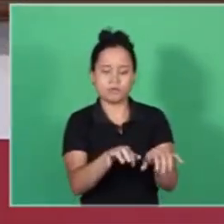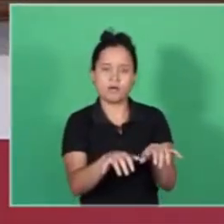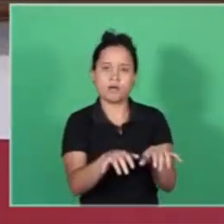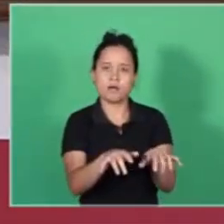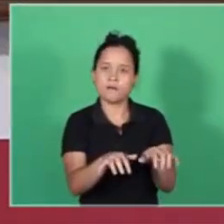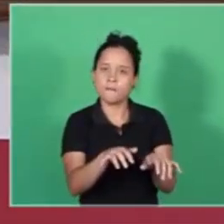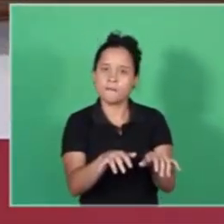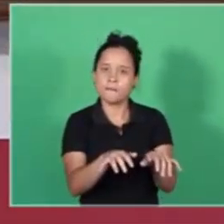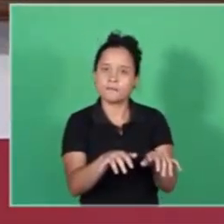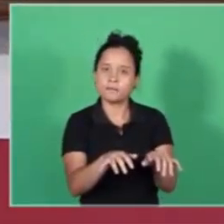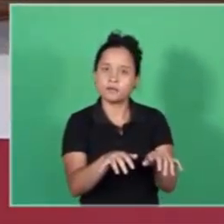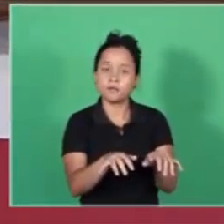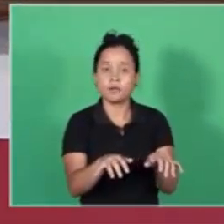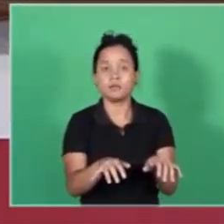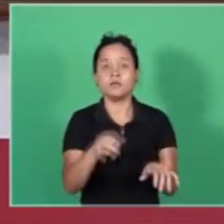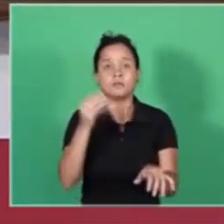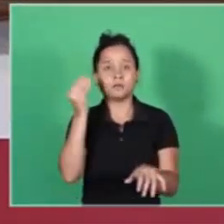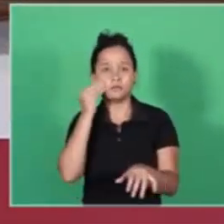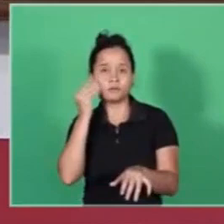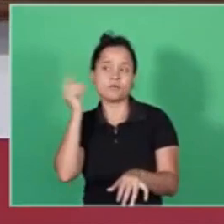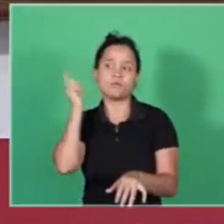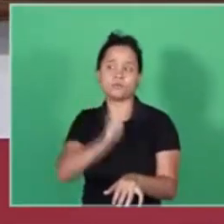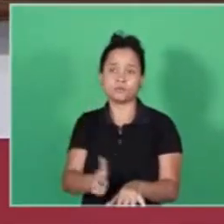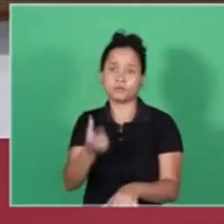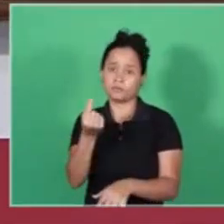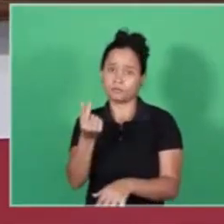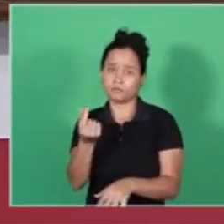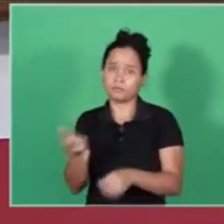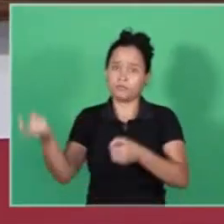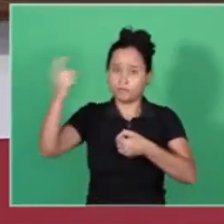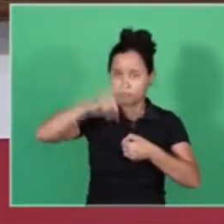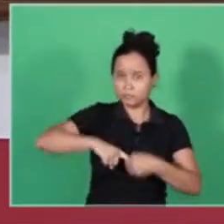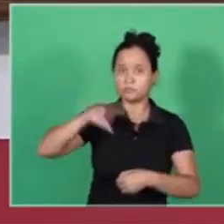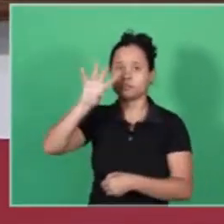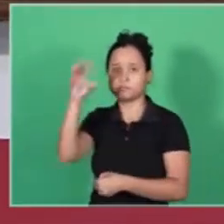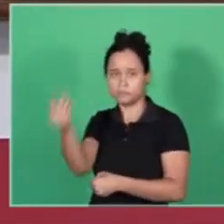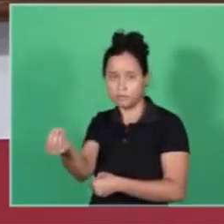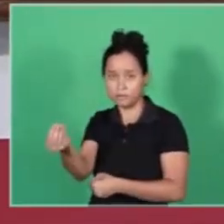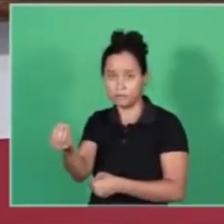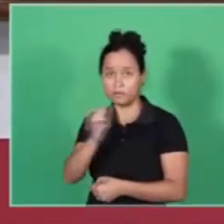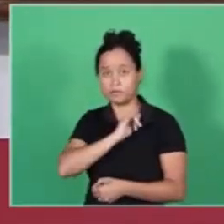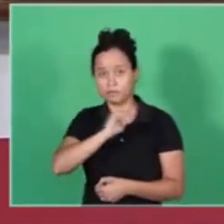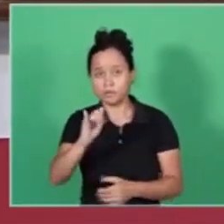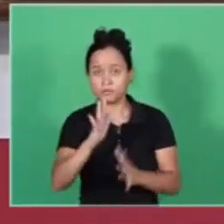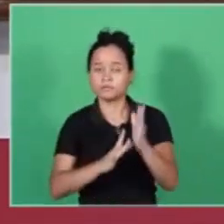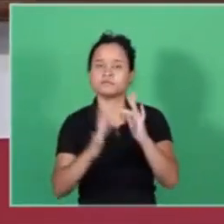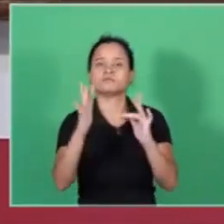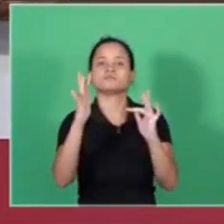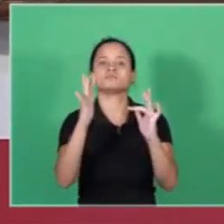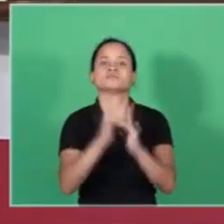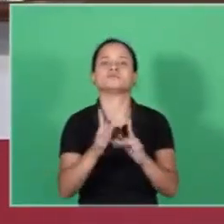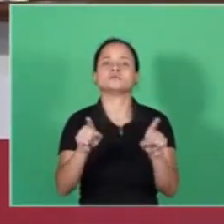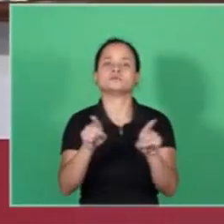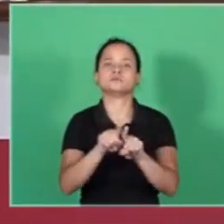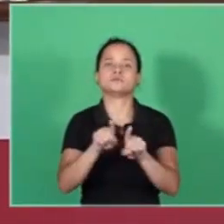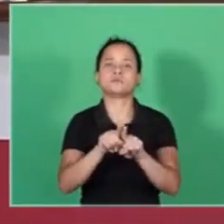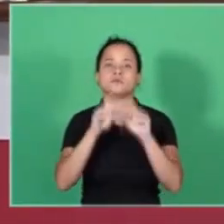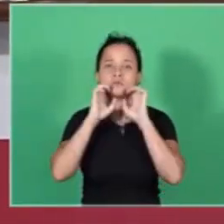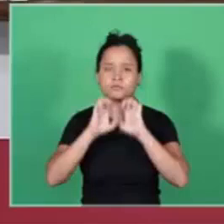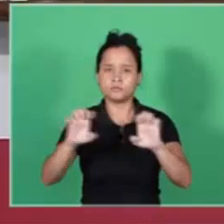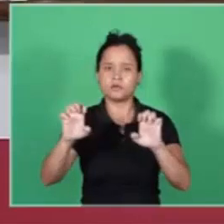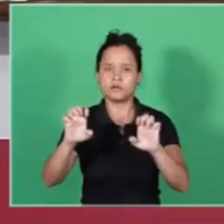o que ele diz a respeito de Jesus e do Evangelho, não tem como medir. Eles